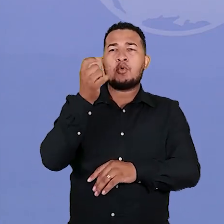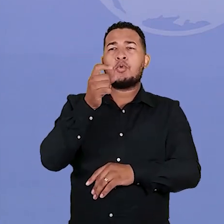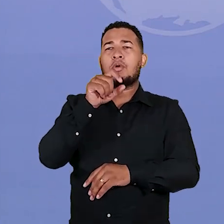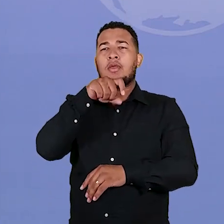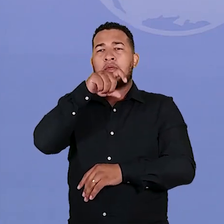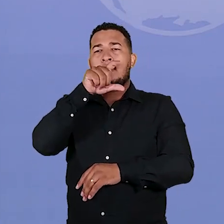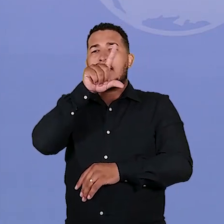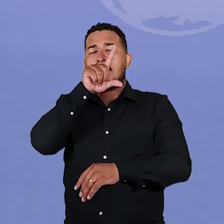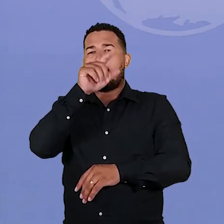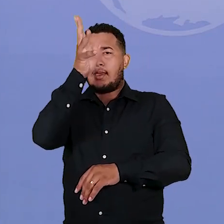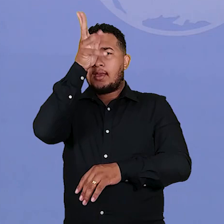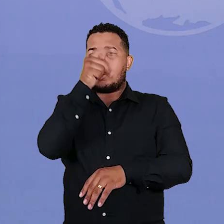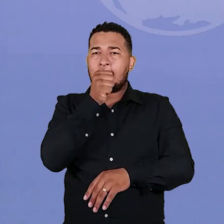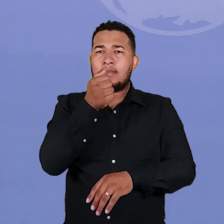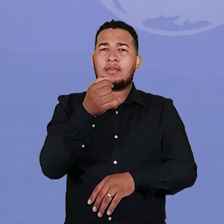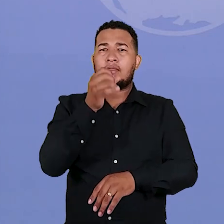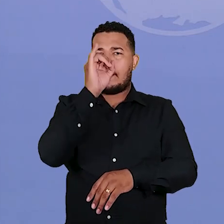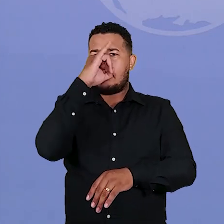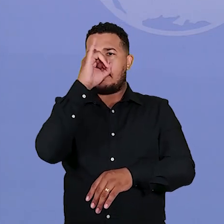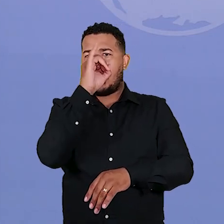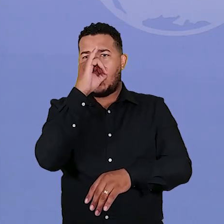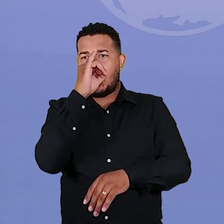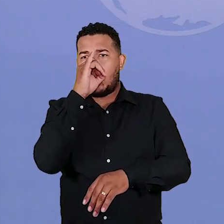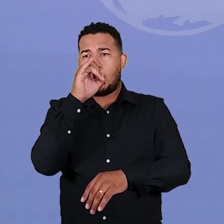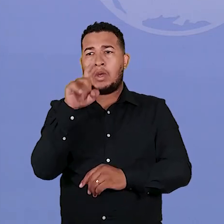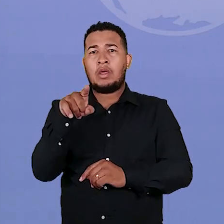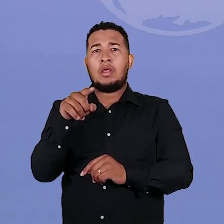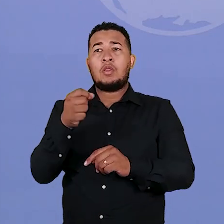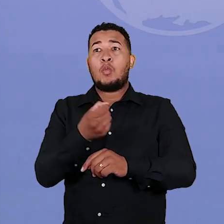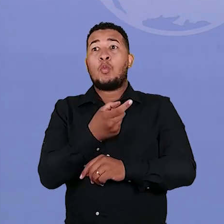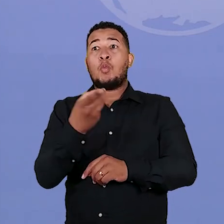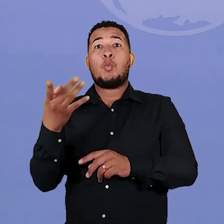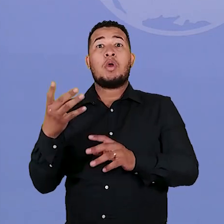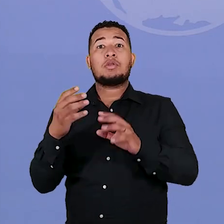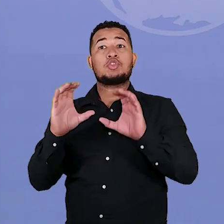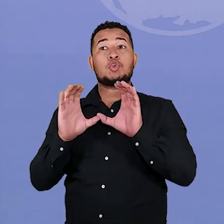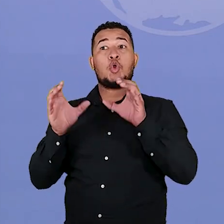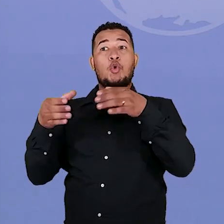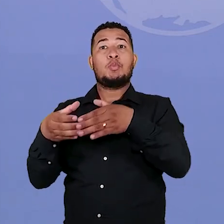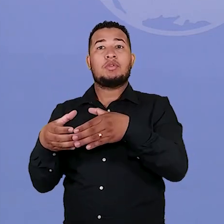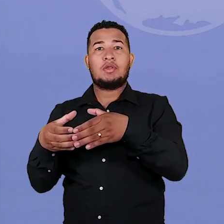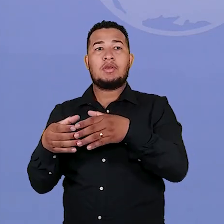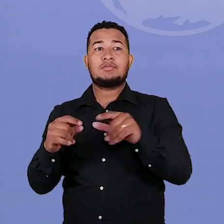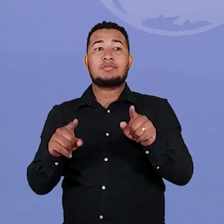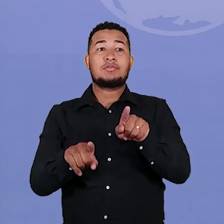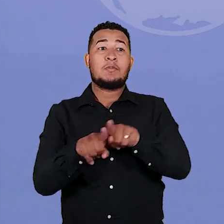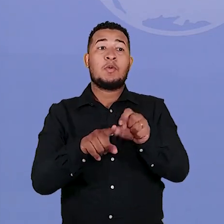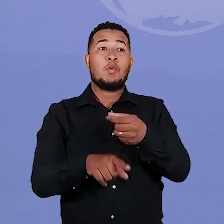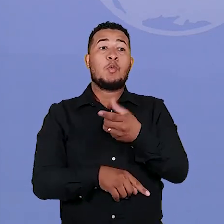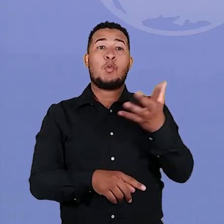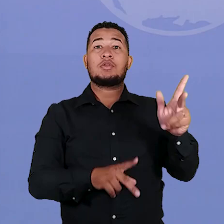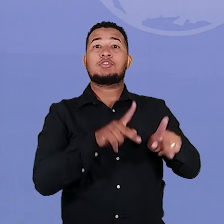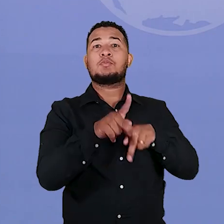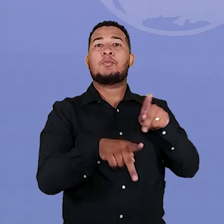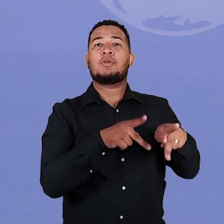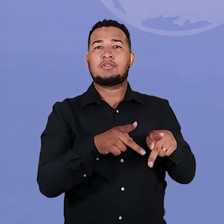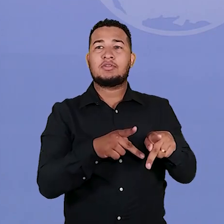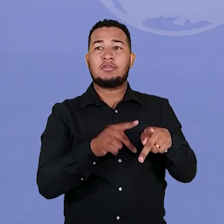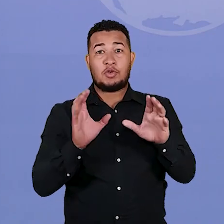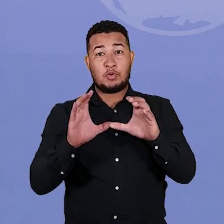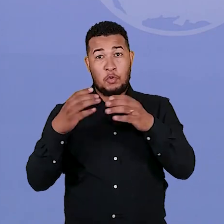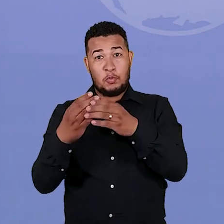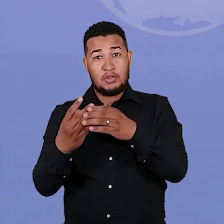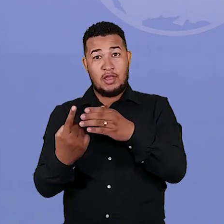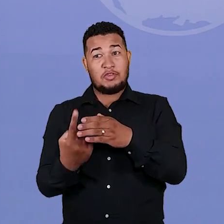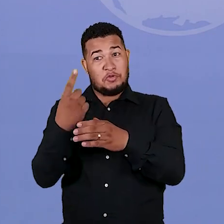um pasto com bois, com galinha, com porco. Aí eles perguntam quantas comunidades e quantas populações vivem